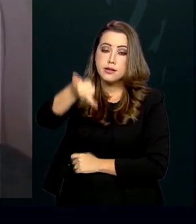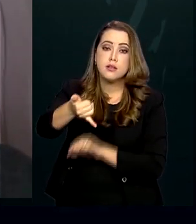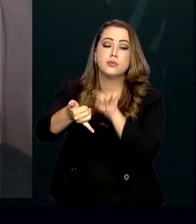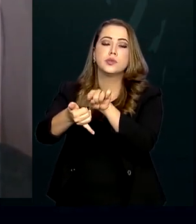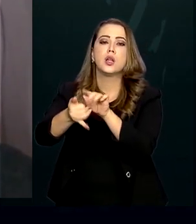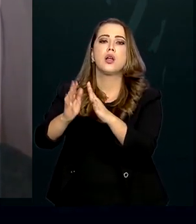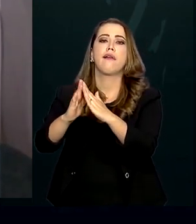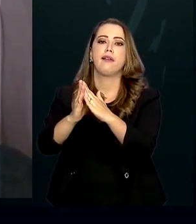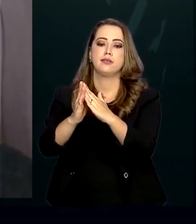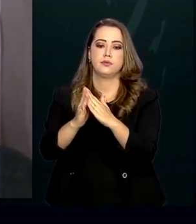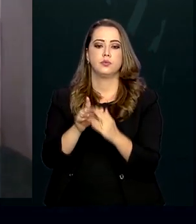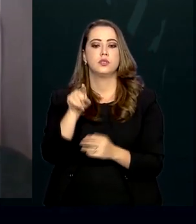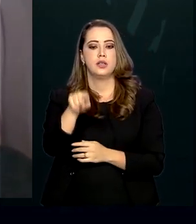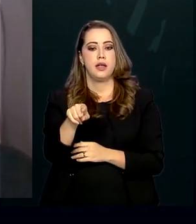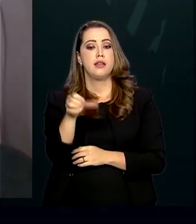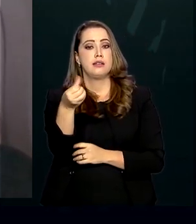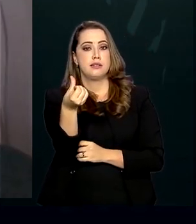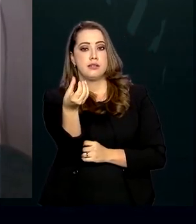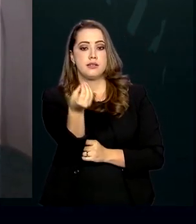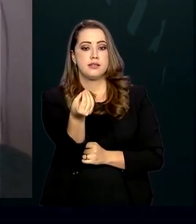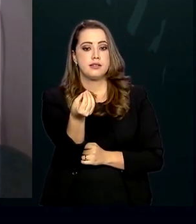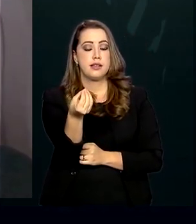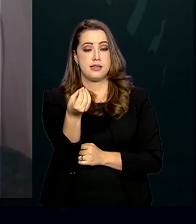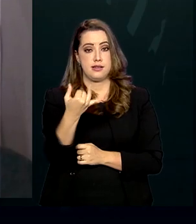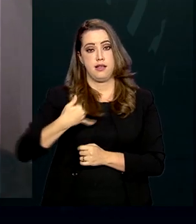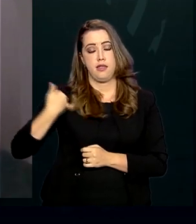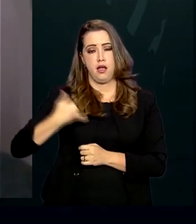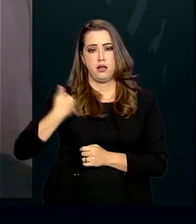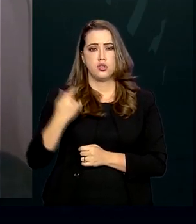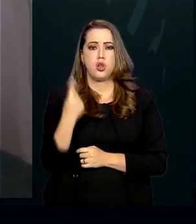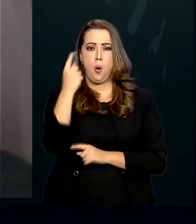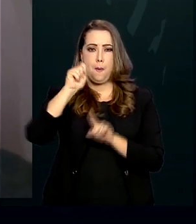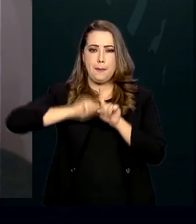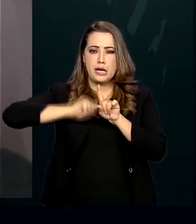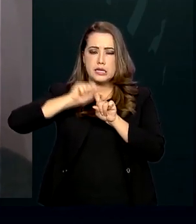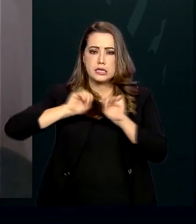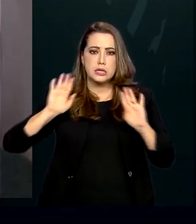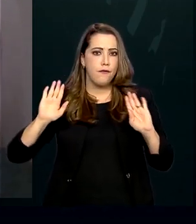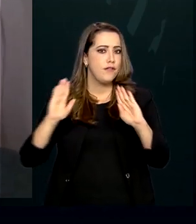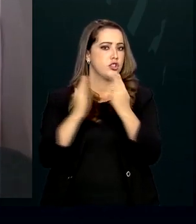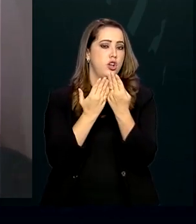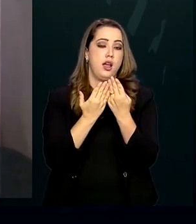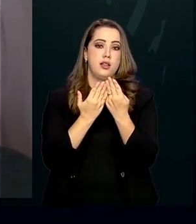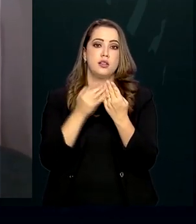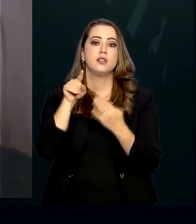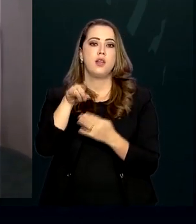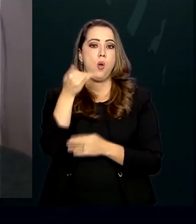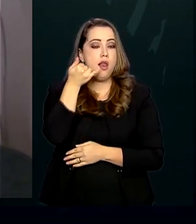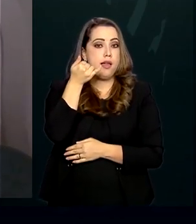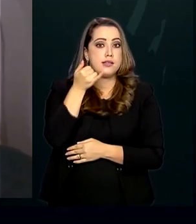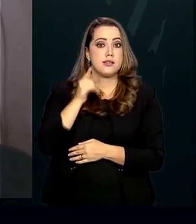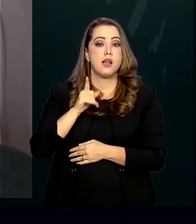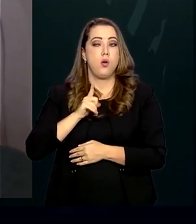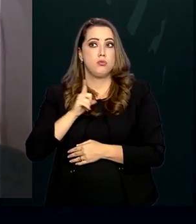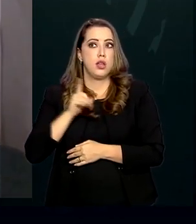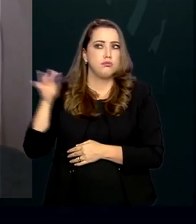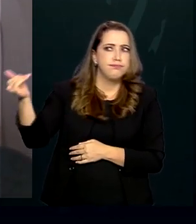anos e está fechada em casa há cerca de um mês. Dias atrás, foi surpreendida com uma ligação.